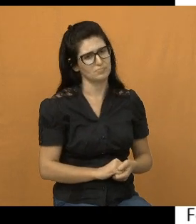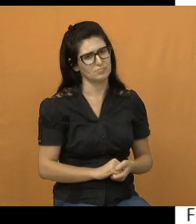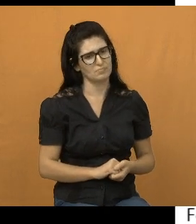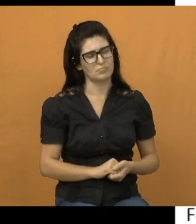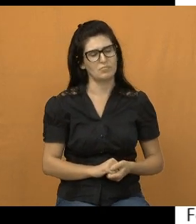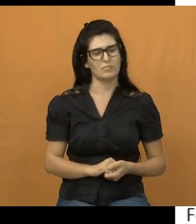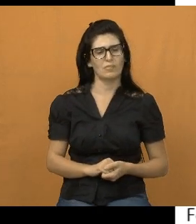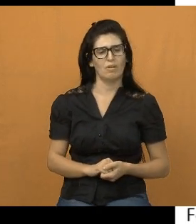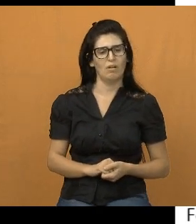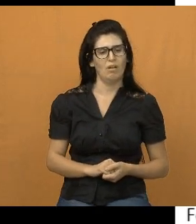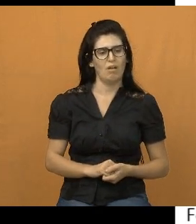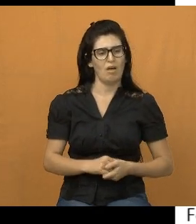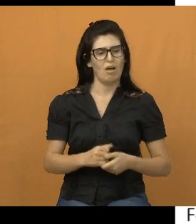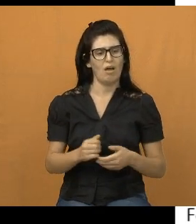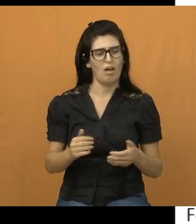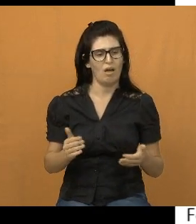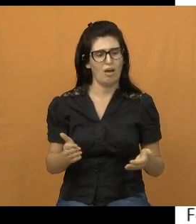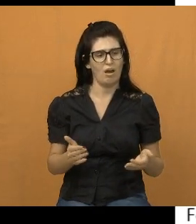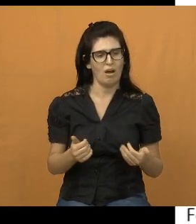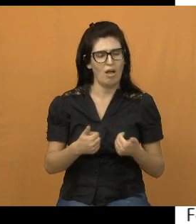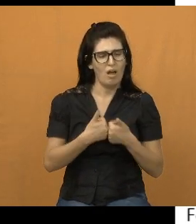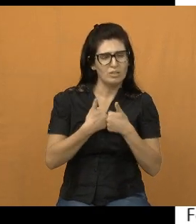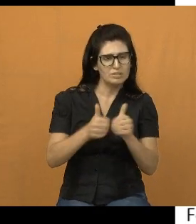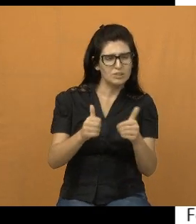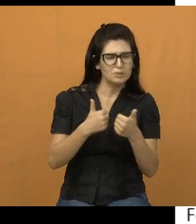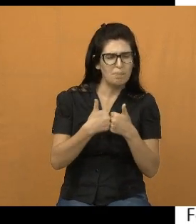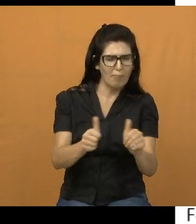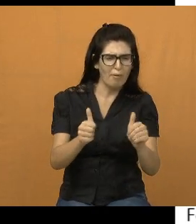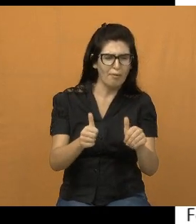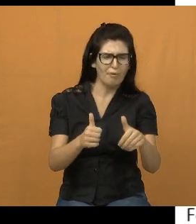Com relação aos dados de transporte